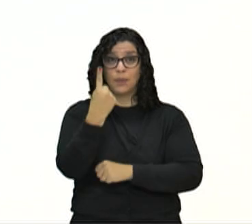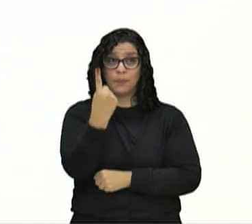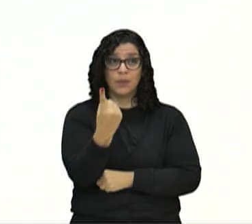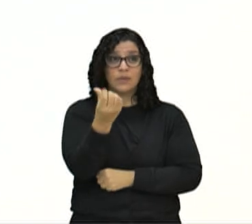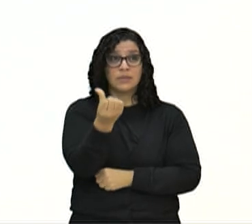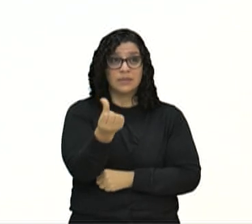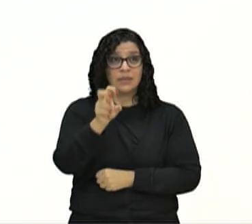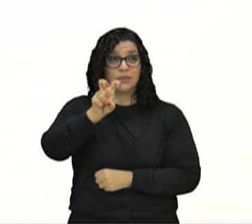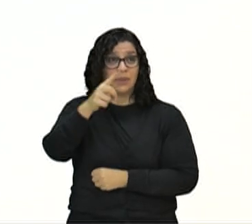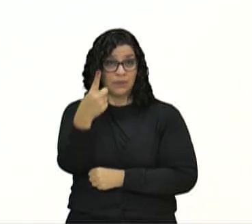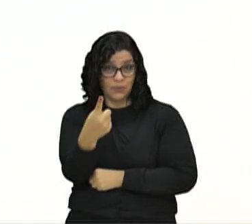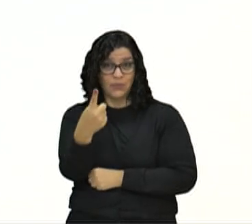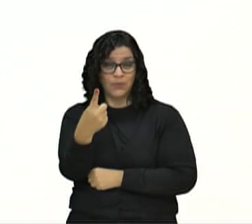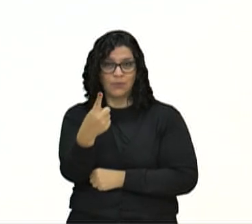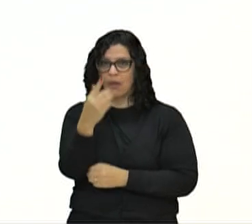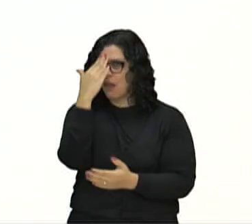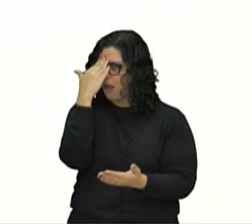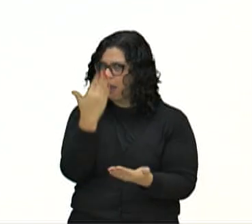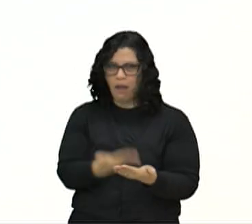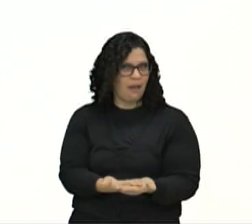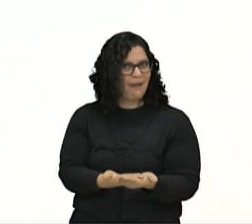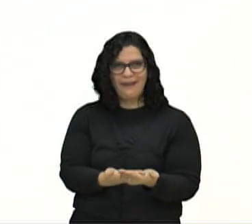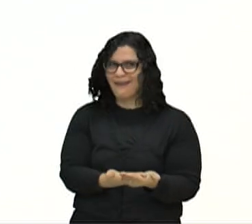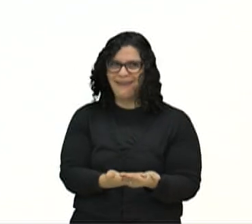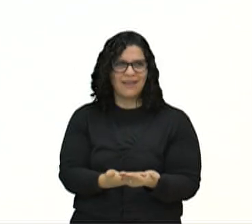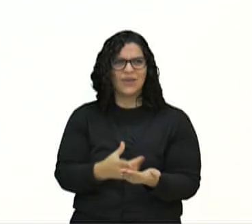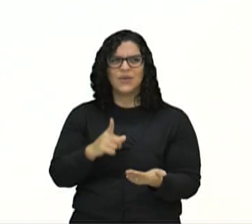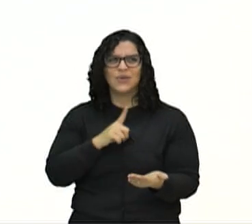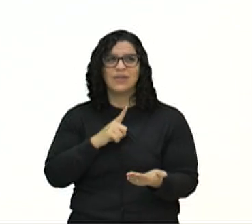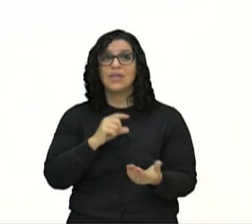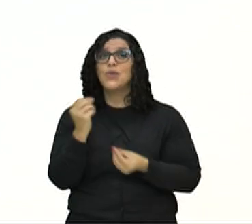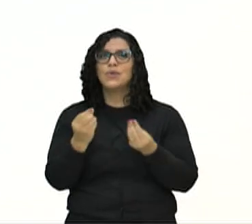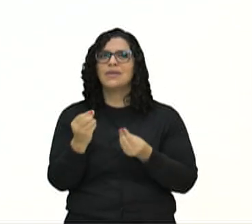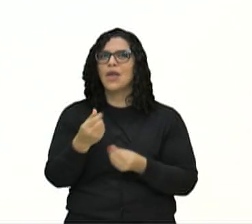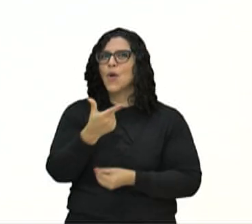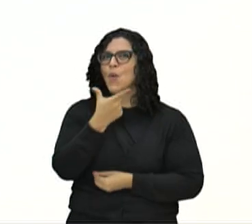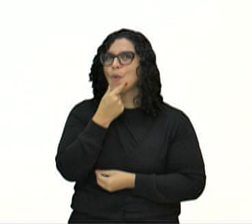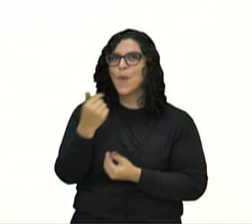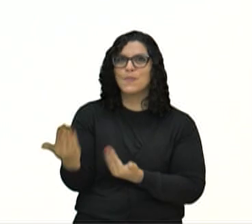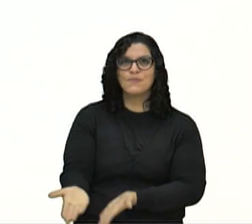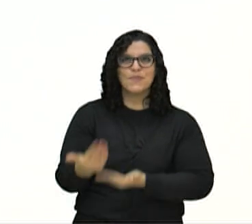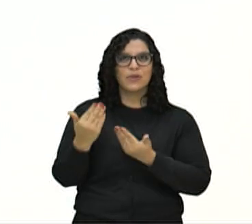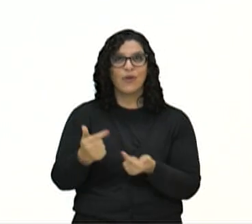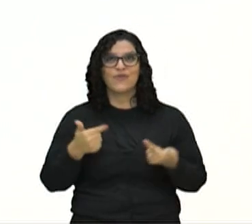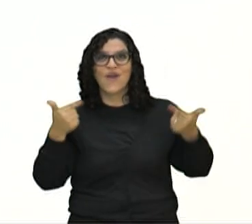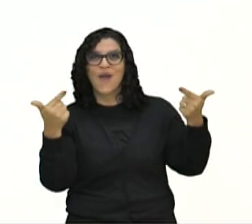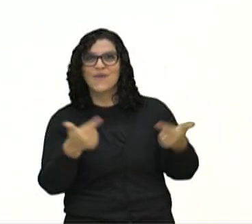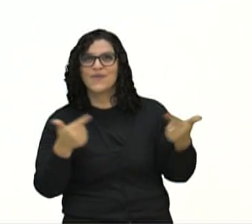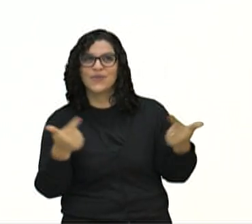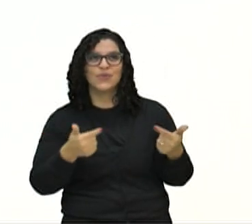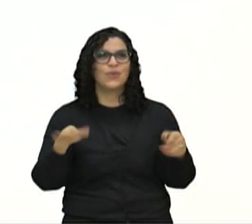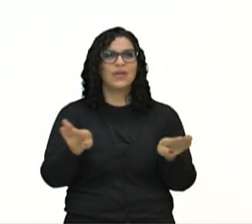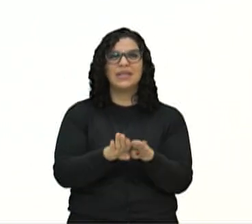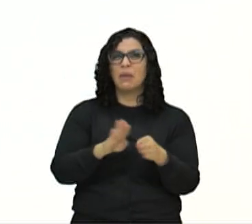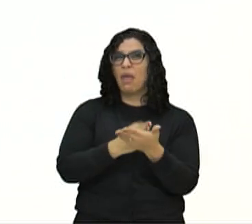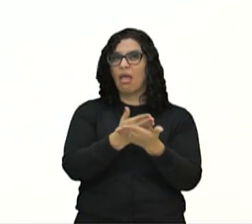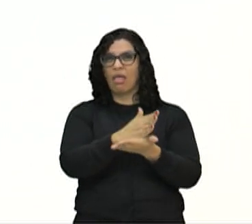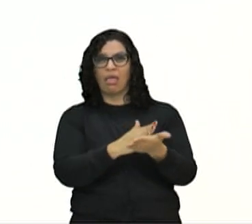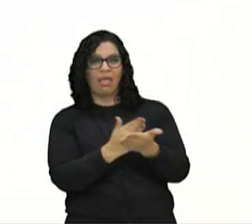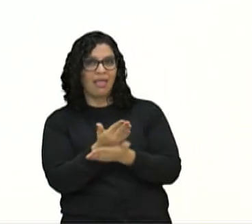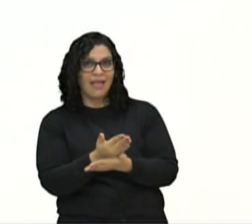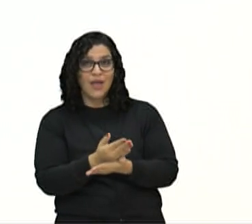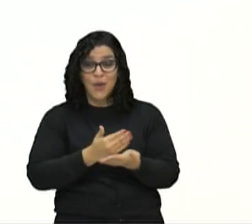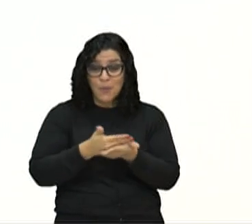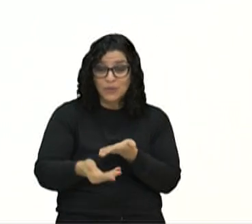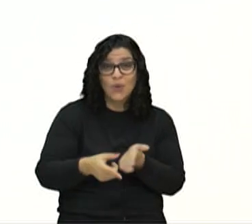1651. Não creio que tenha havido um moço aventureiro para quem os infortúnios hajam